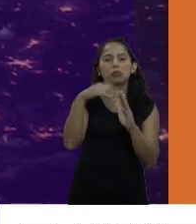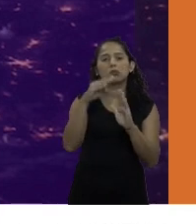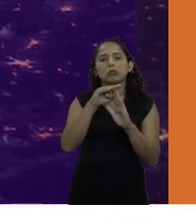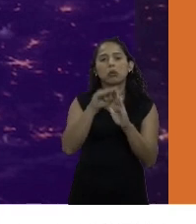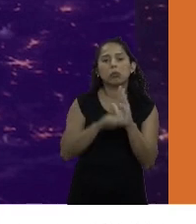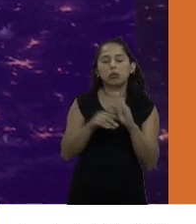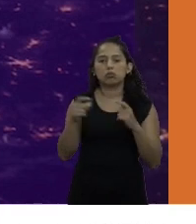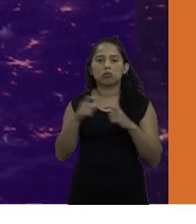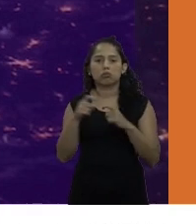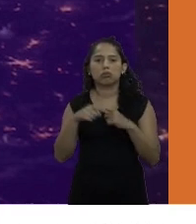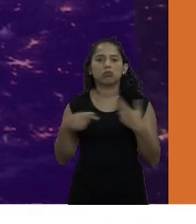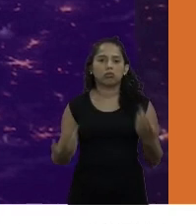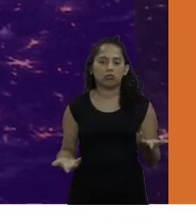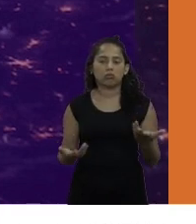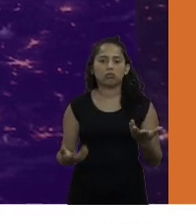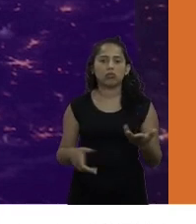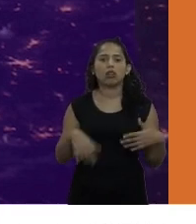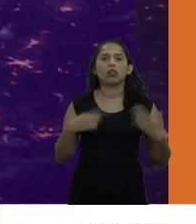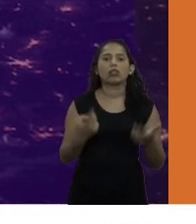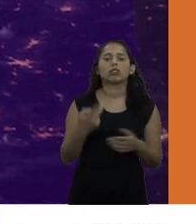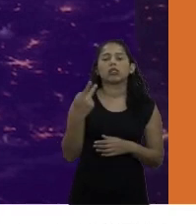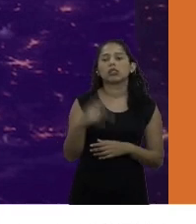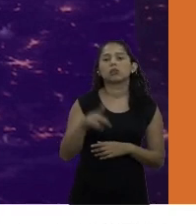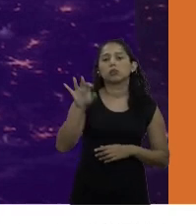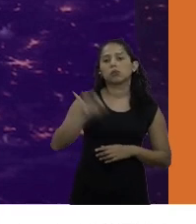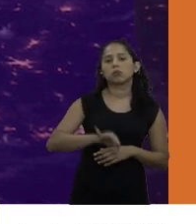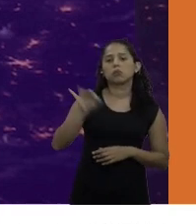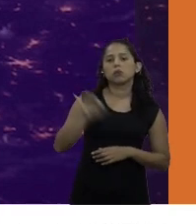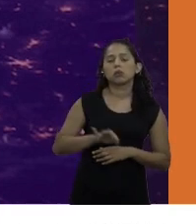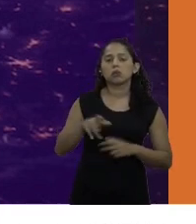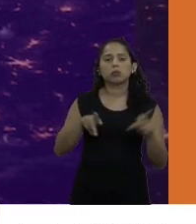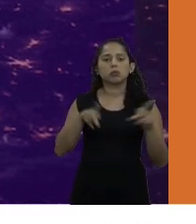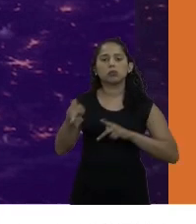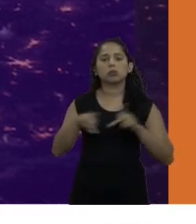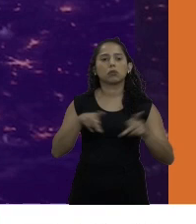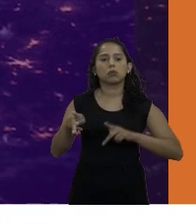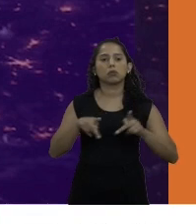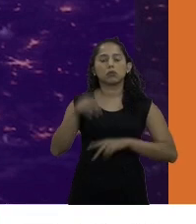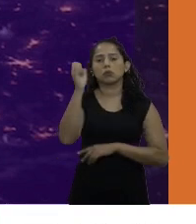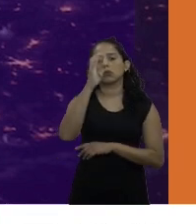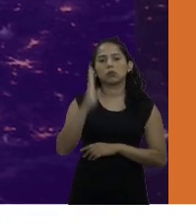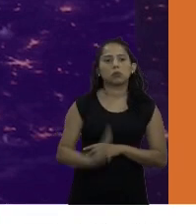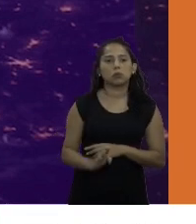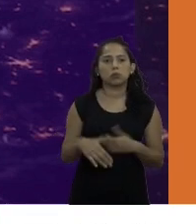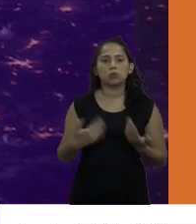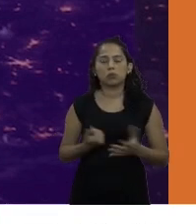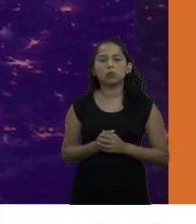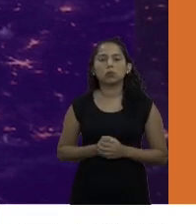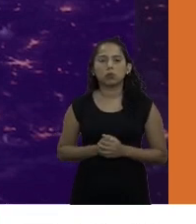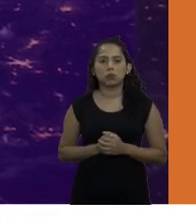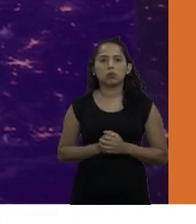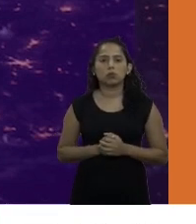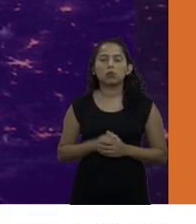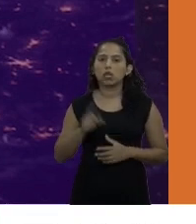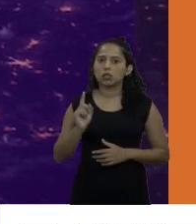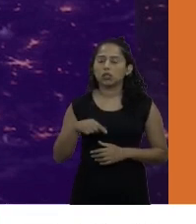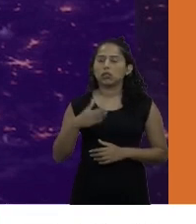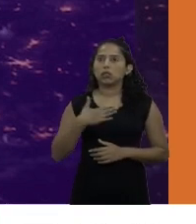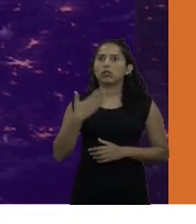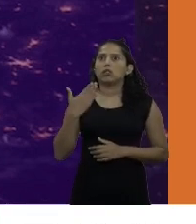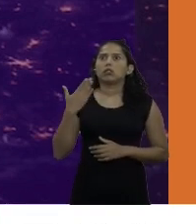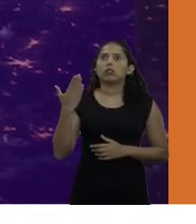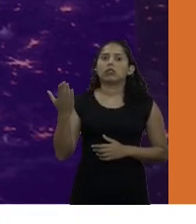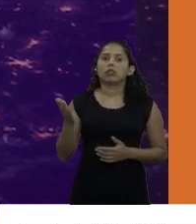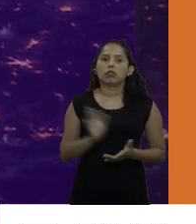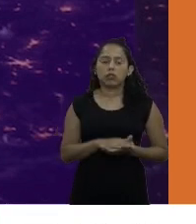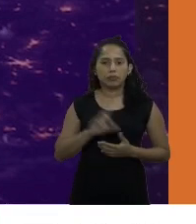que é médica, quanto que você ganha mais, quanto por cento com relação à população brasileira. Vou falar para vocês, é assustador isso daqui.